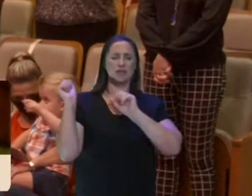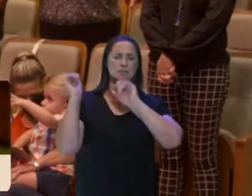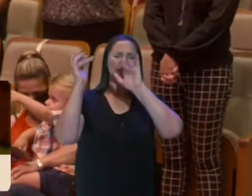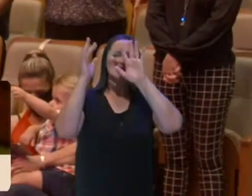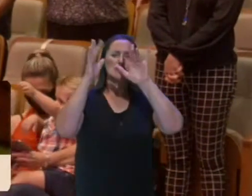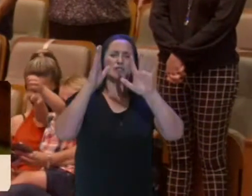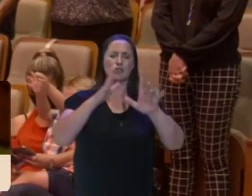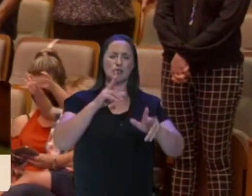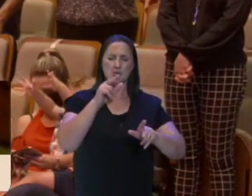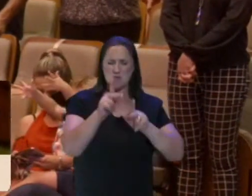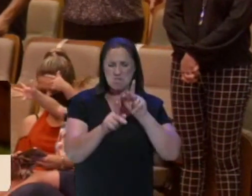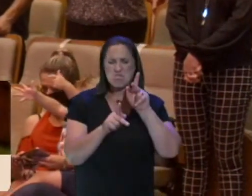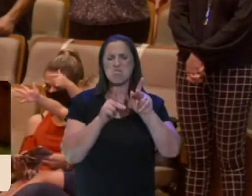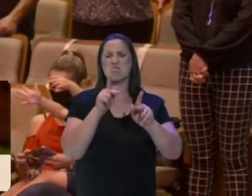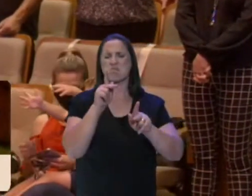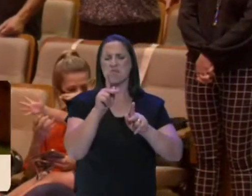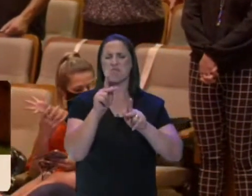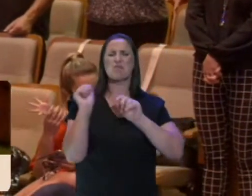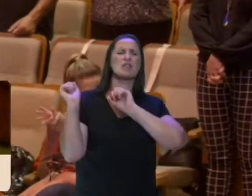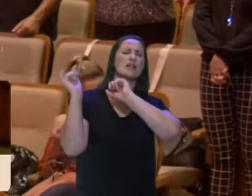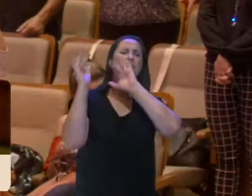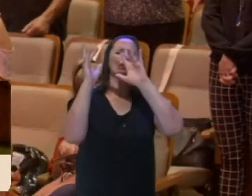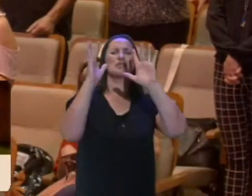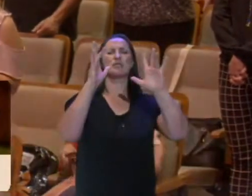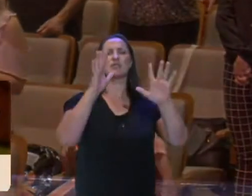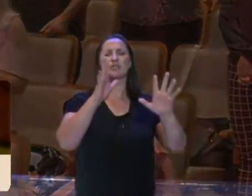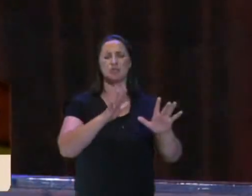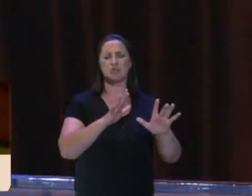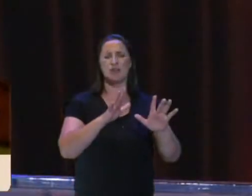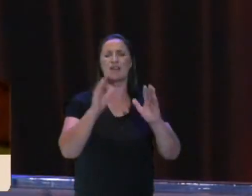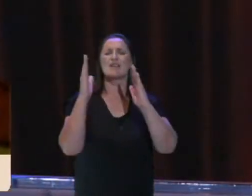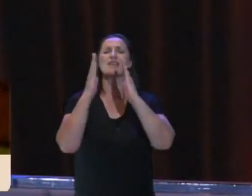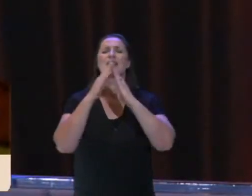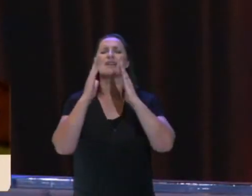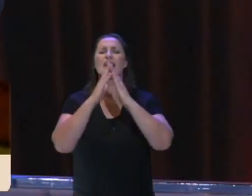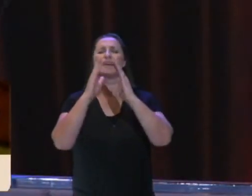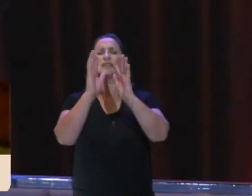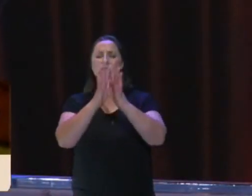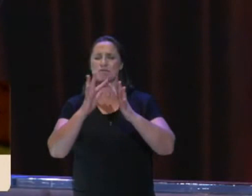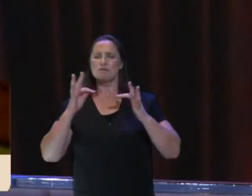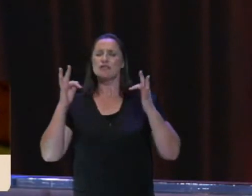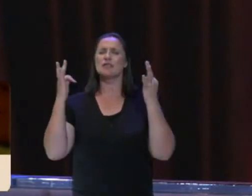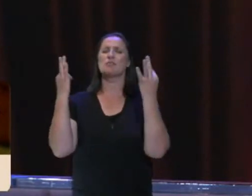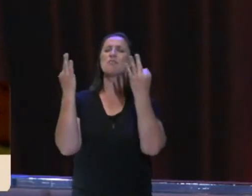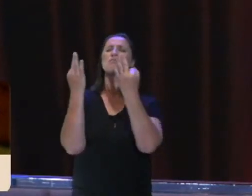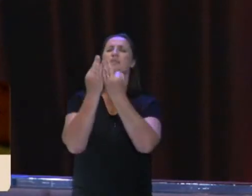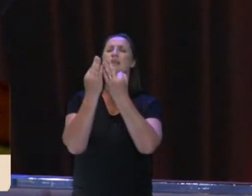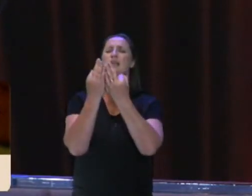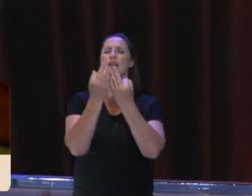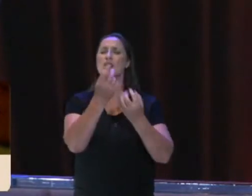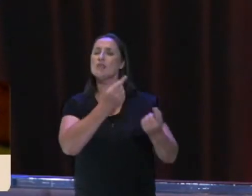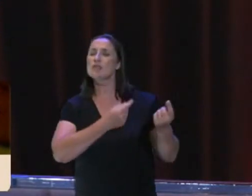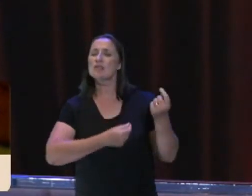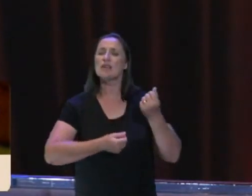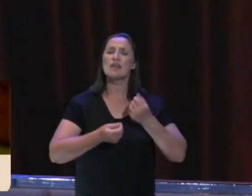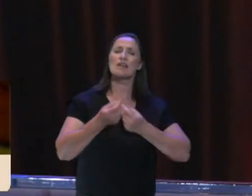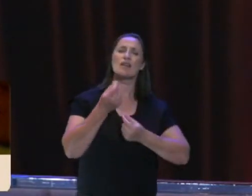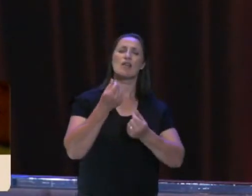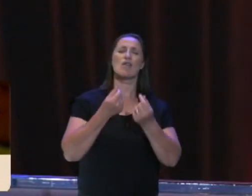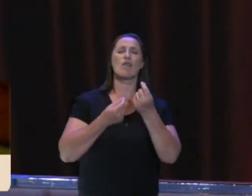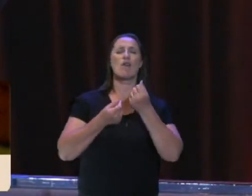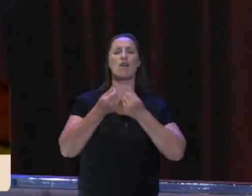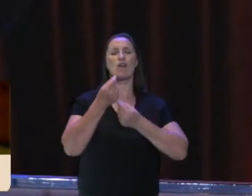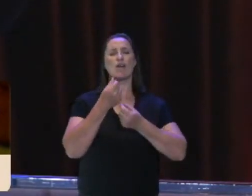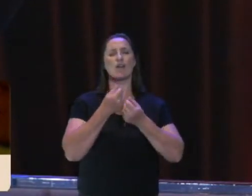povo, abençoa, Senhor, abençoa as casas, abençoa as famílias, abençoa os negócios, abençoa